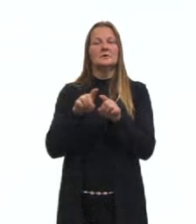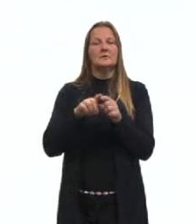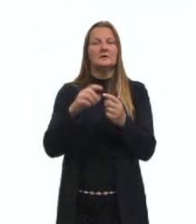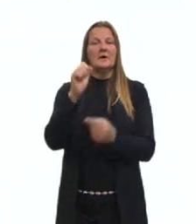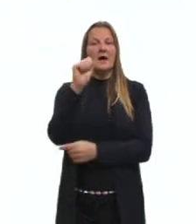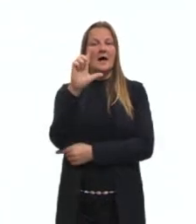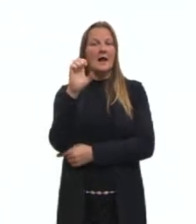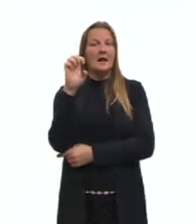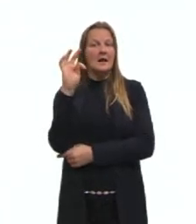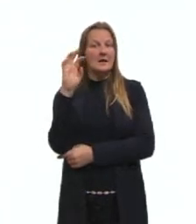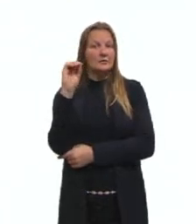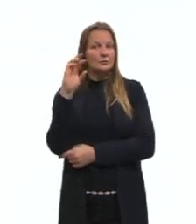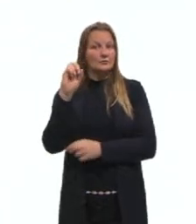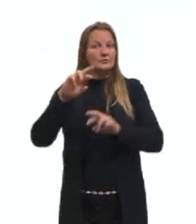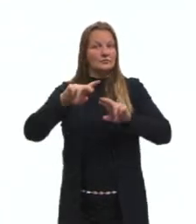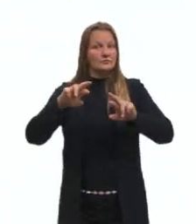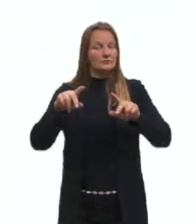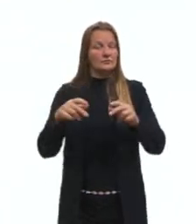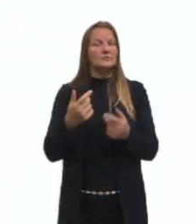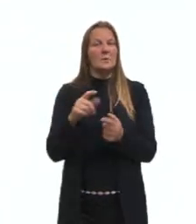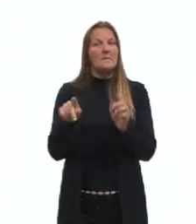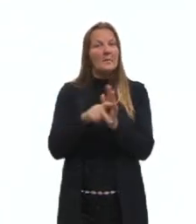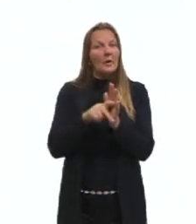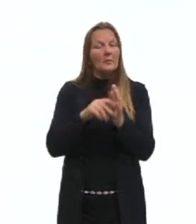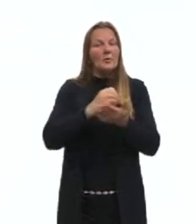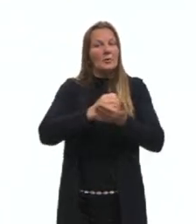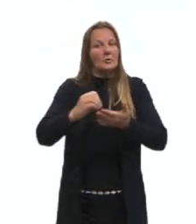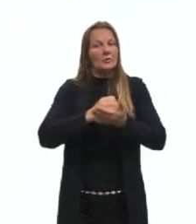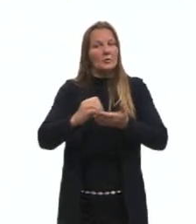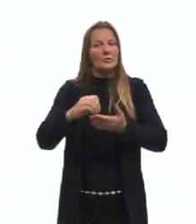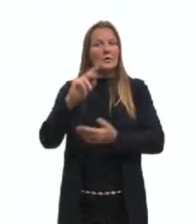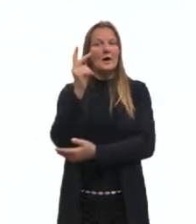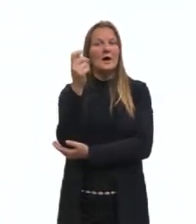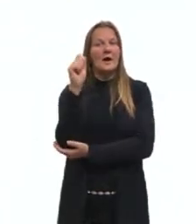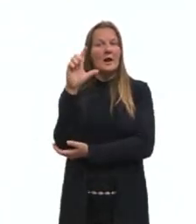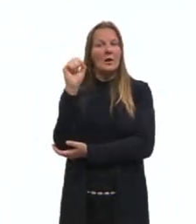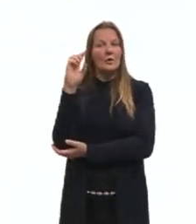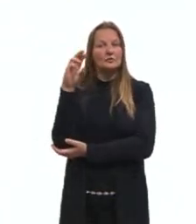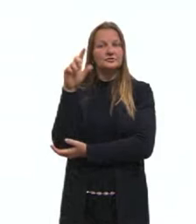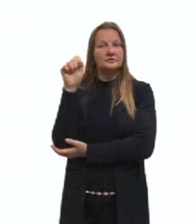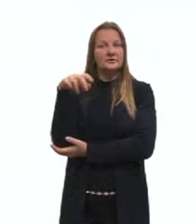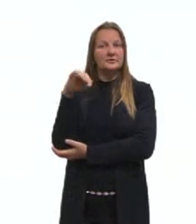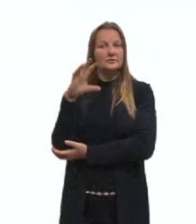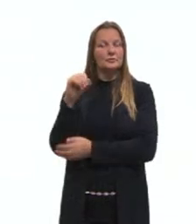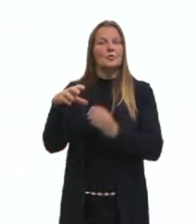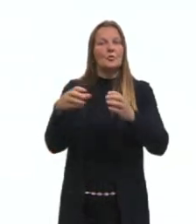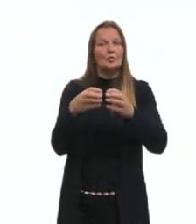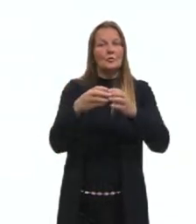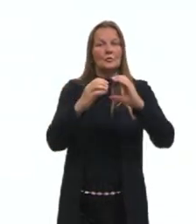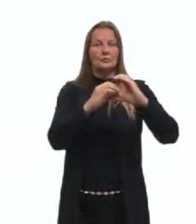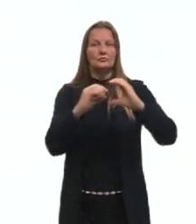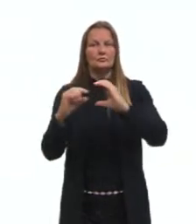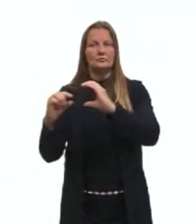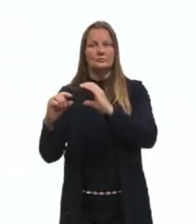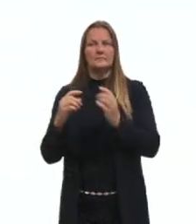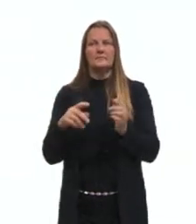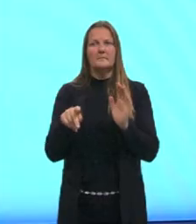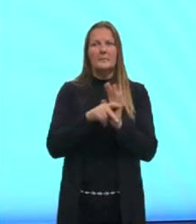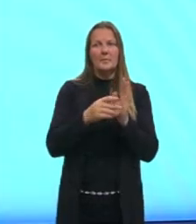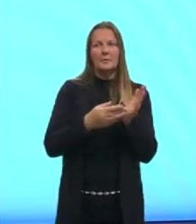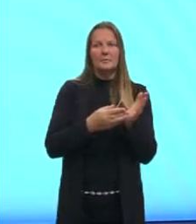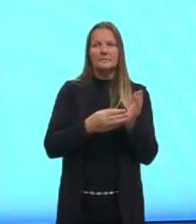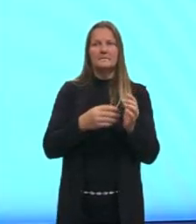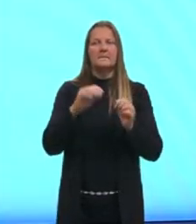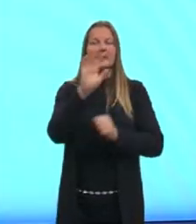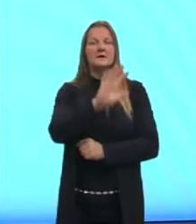os aletos orgânicos que são aqueles que apresentam halogênio como um grupo funcional aqui eu trouxe exemplo de uma